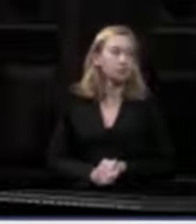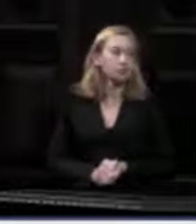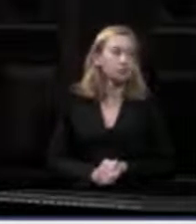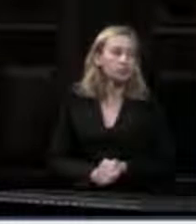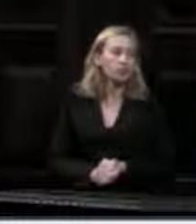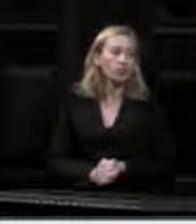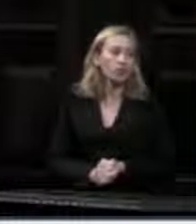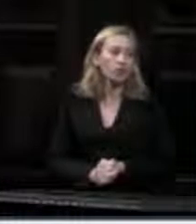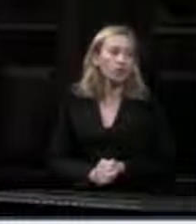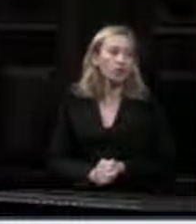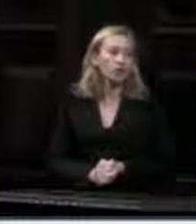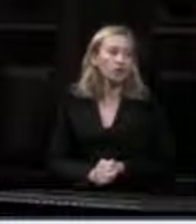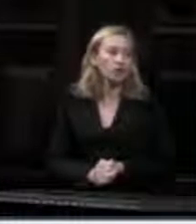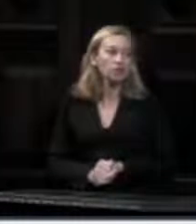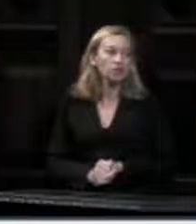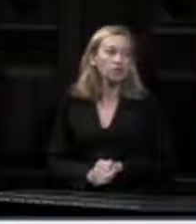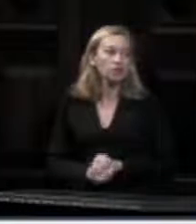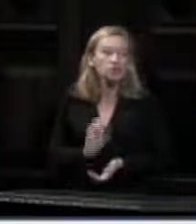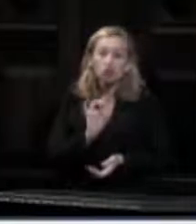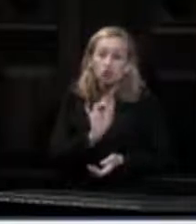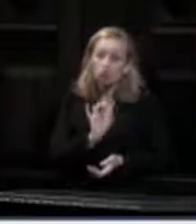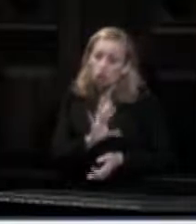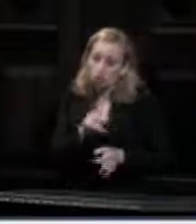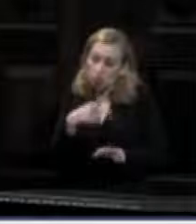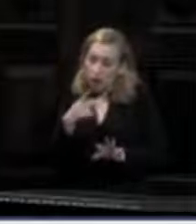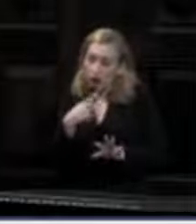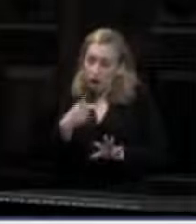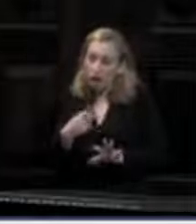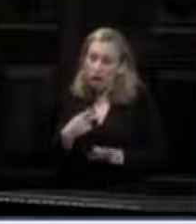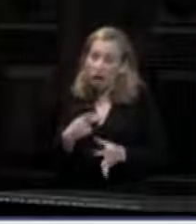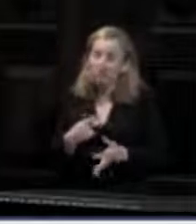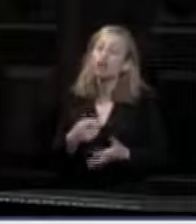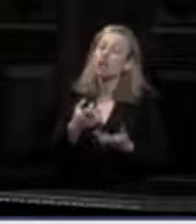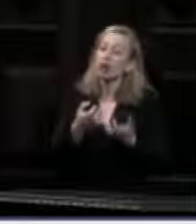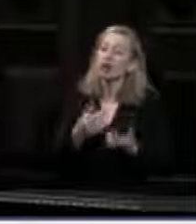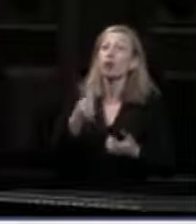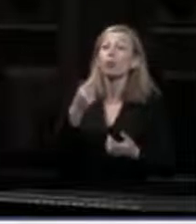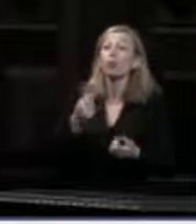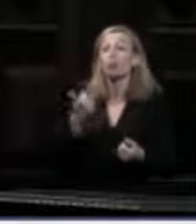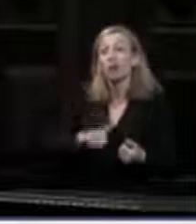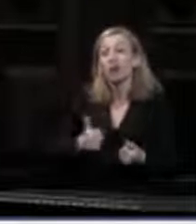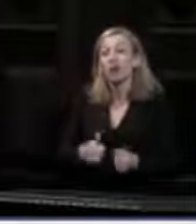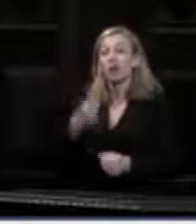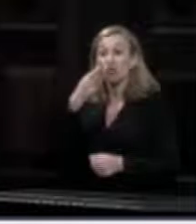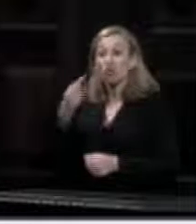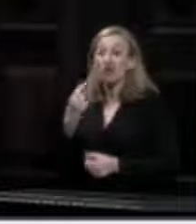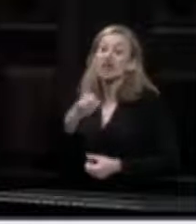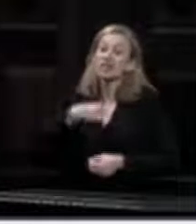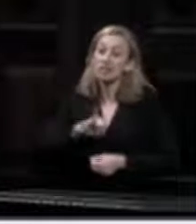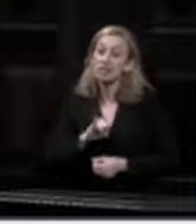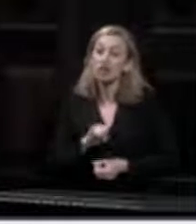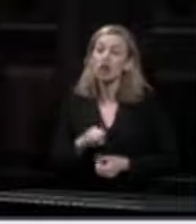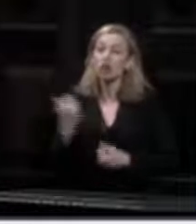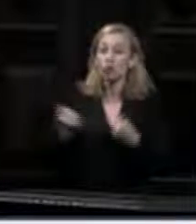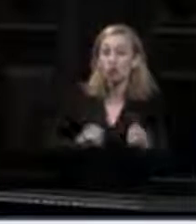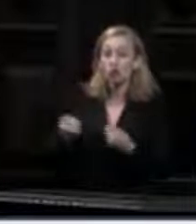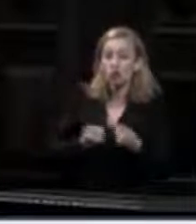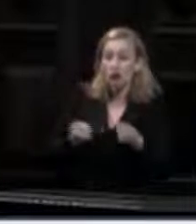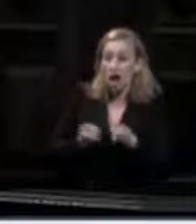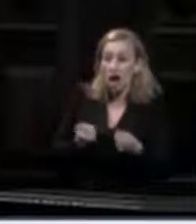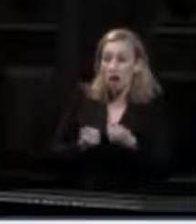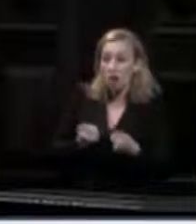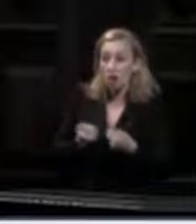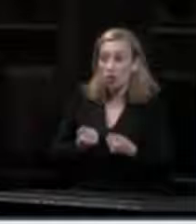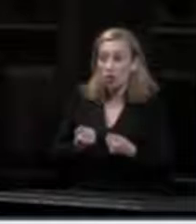juízo de valores em relação a essa medida. Eu quero primeiro ver se esses piratas vão